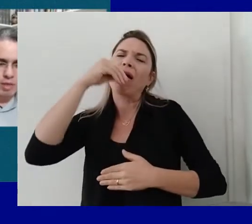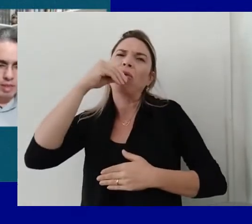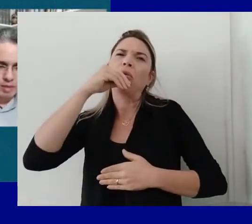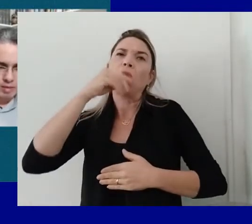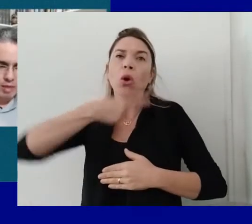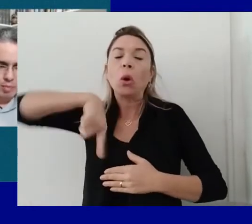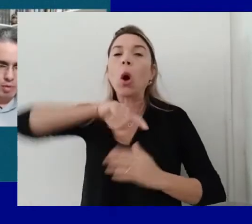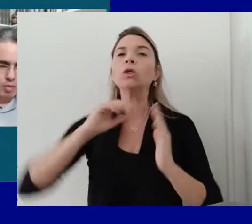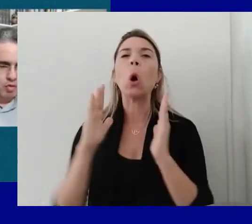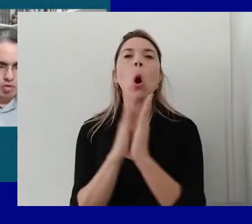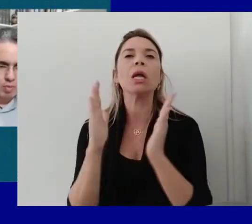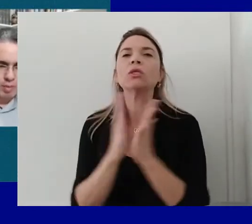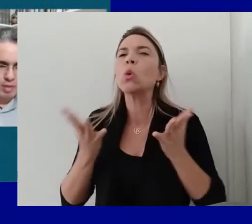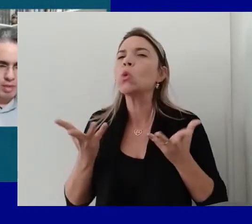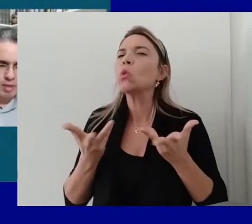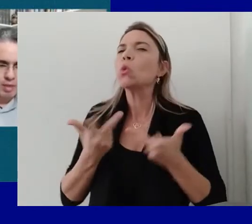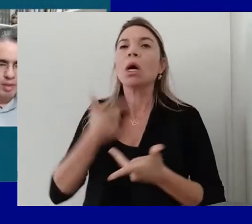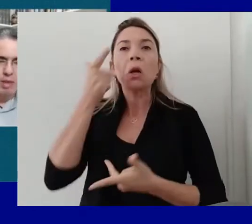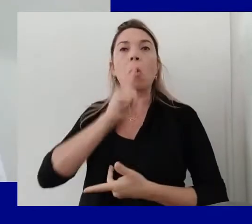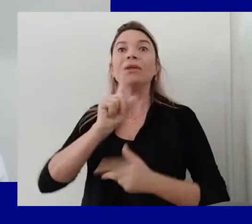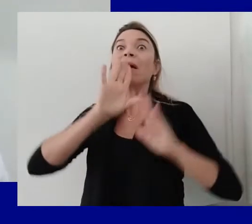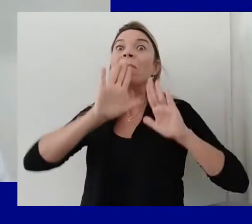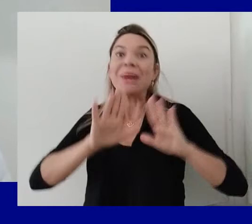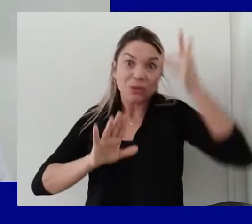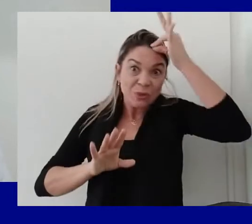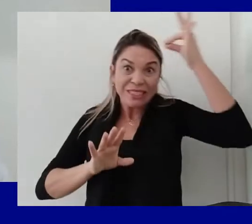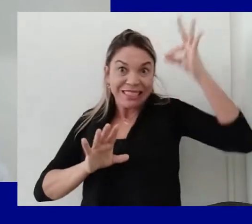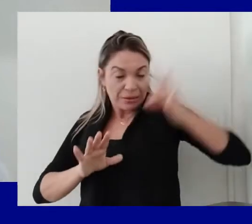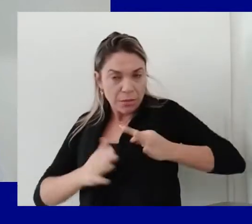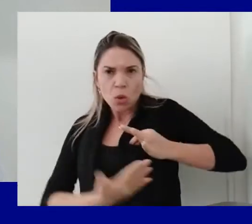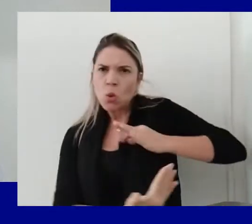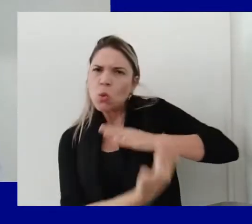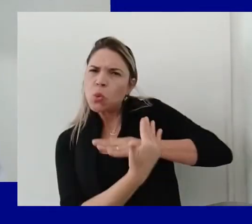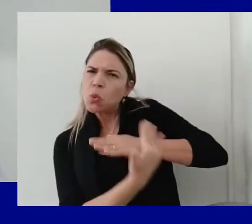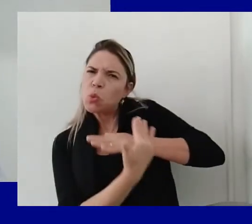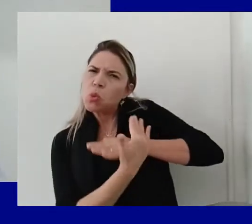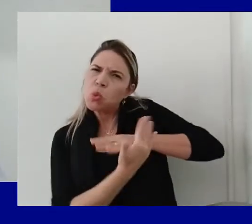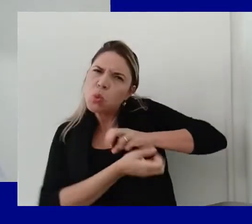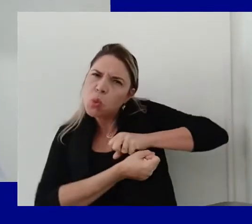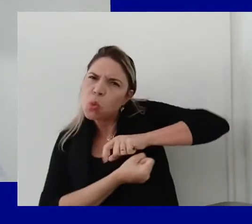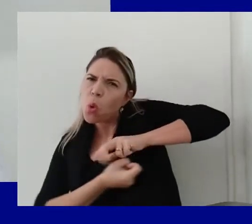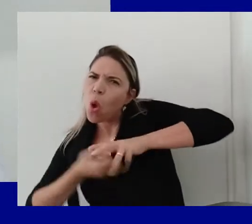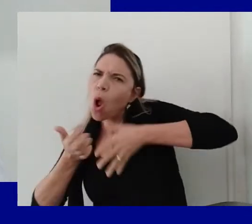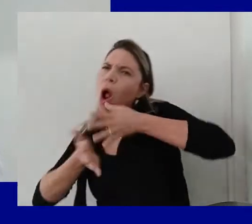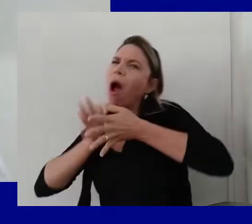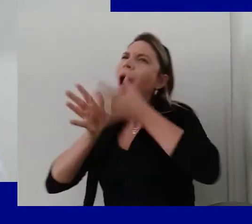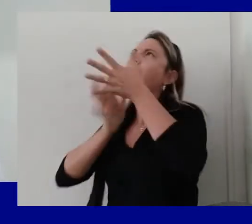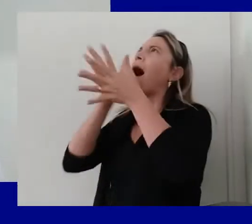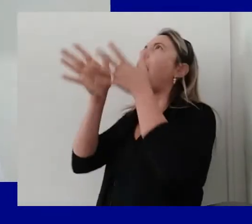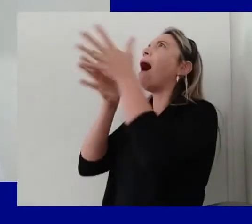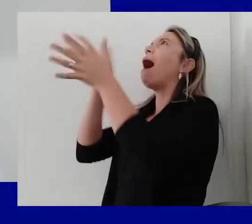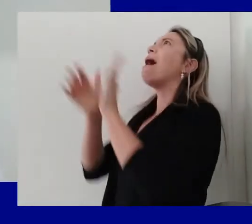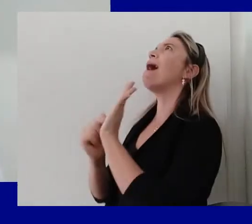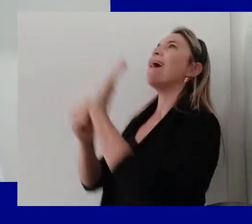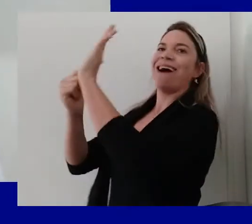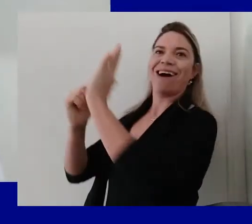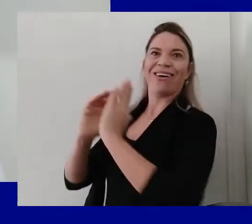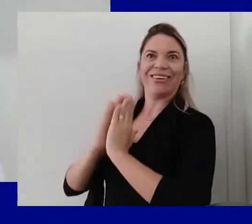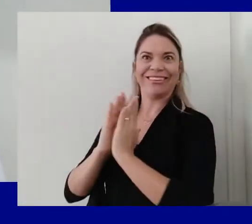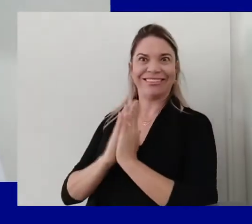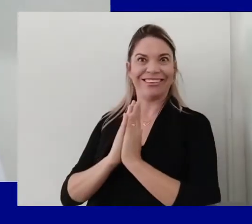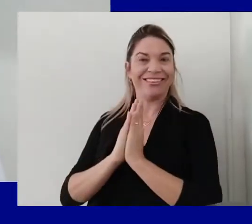Espírito intercede por nós sobremaneira com gemidos inexprimíveis. Nós não temos condição